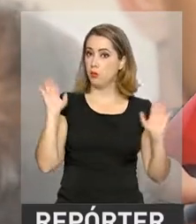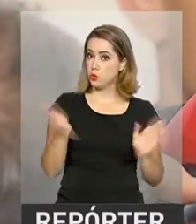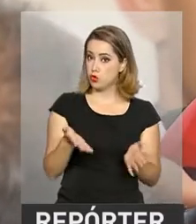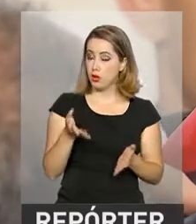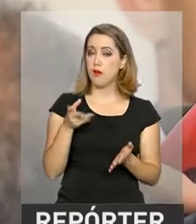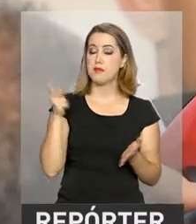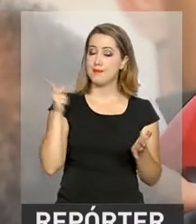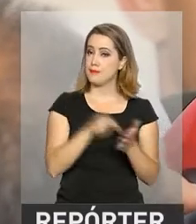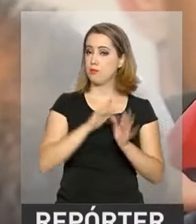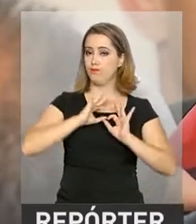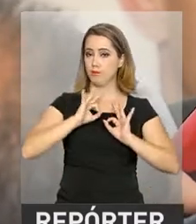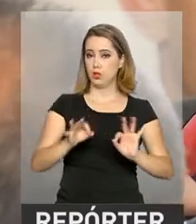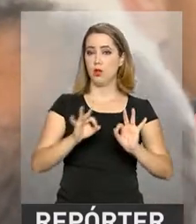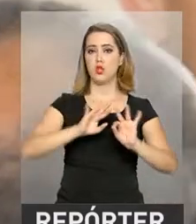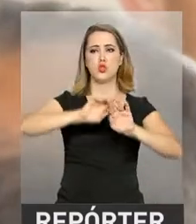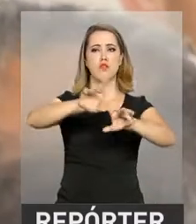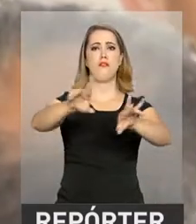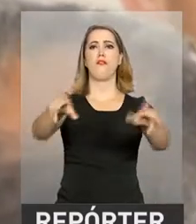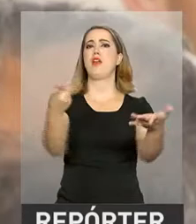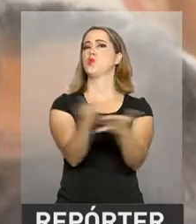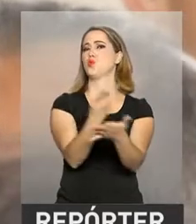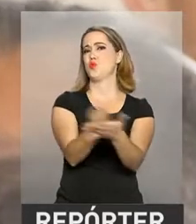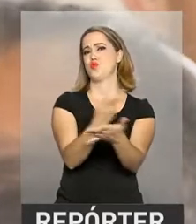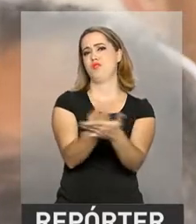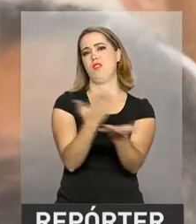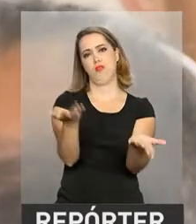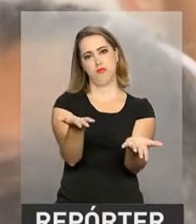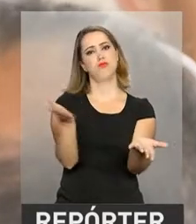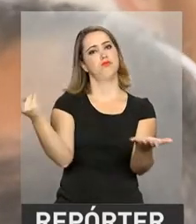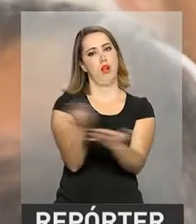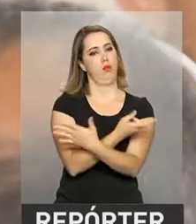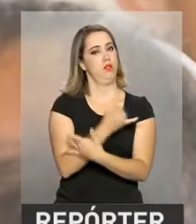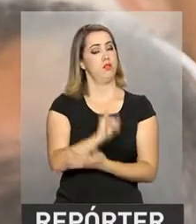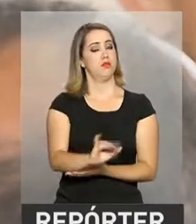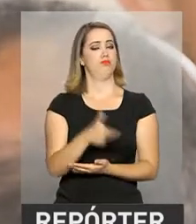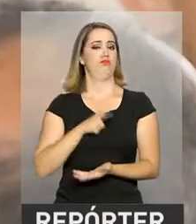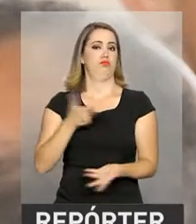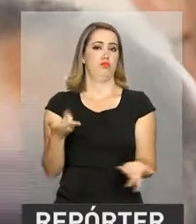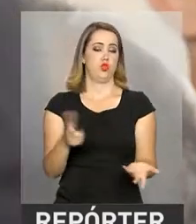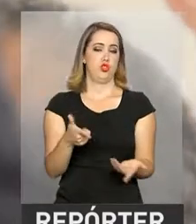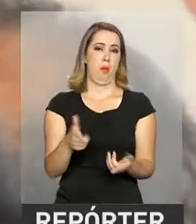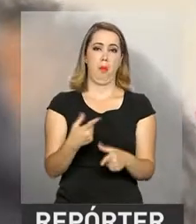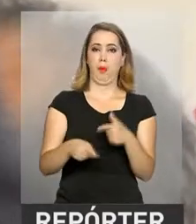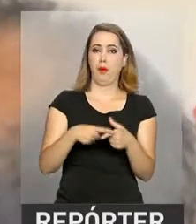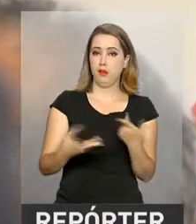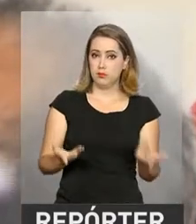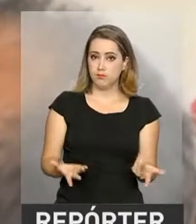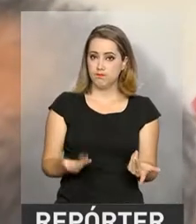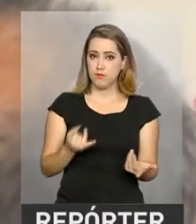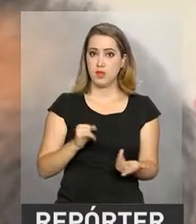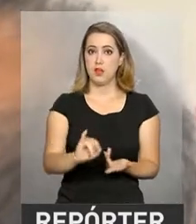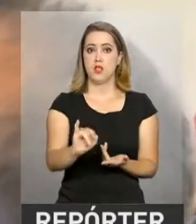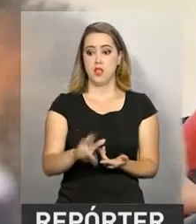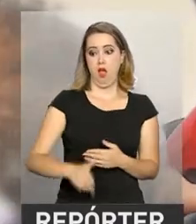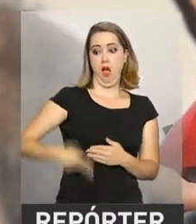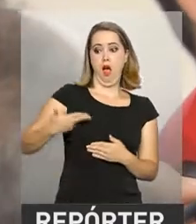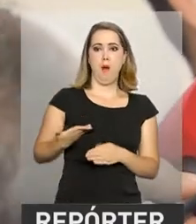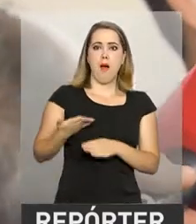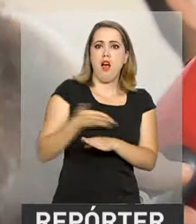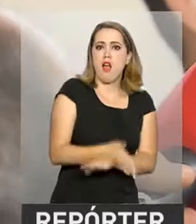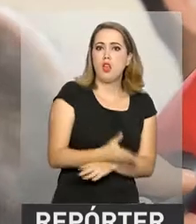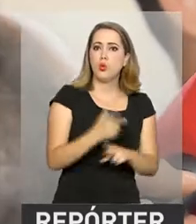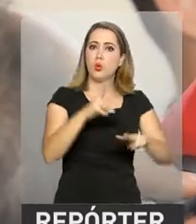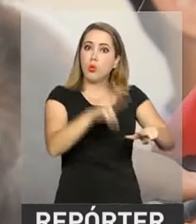uma série de erros essa série ocorreu senão não teria acontecido o que aconteceu se as armas entraram houve